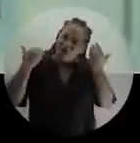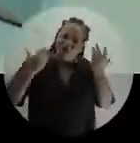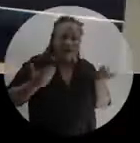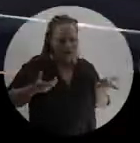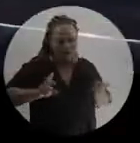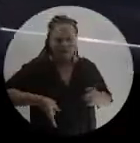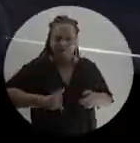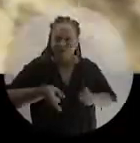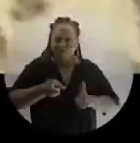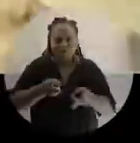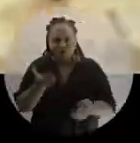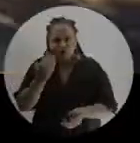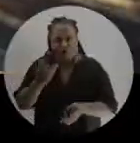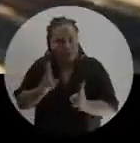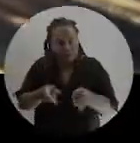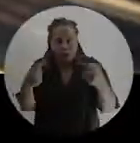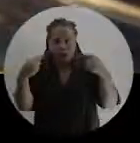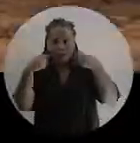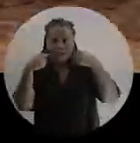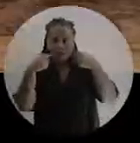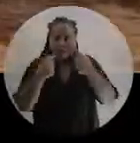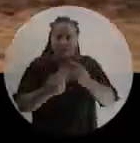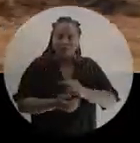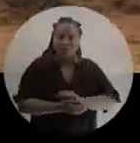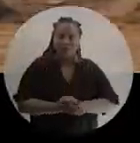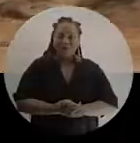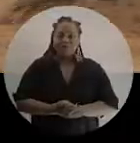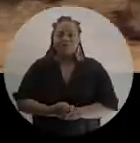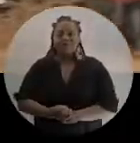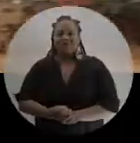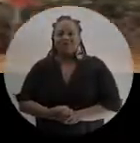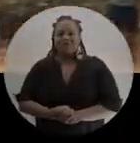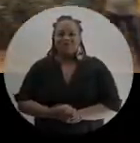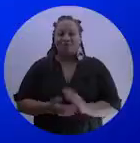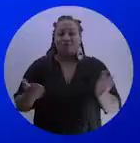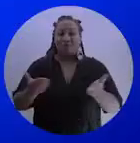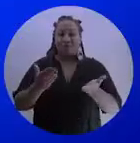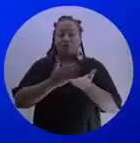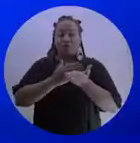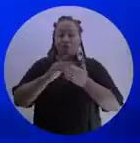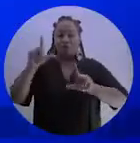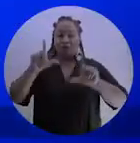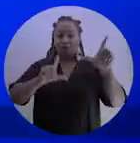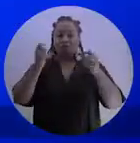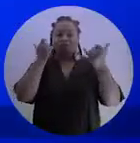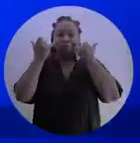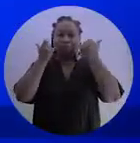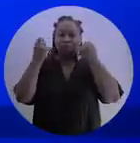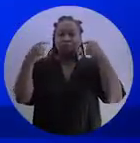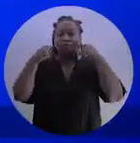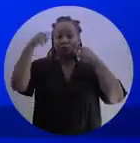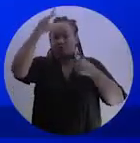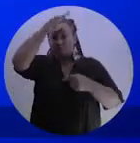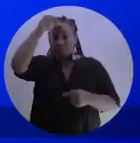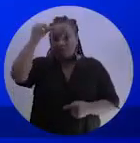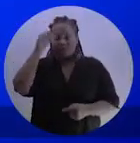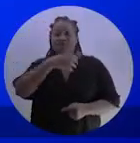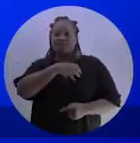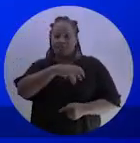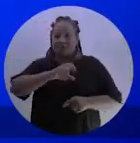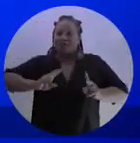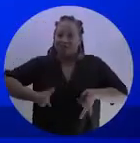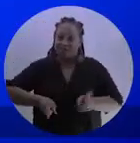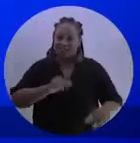força, parceiro. Segue o baba, bora com o Bruno! Começa agora o programa de Bruno Prefeito,